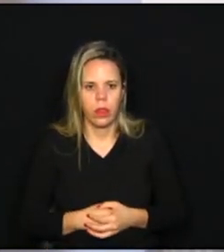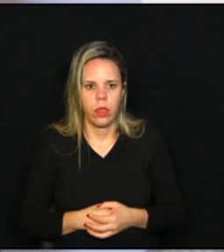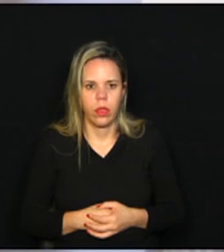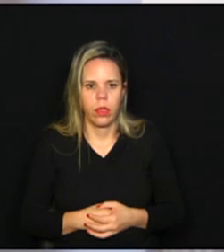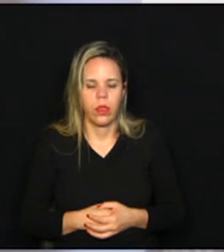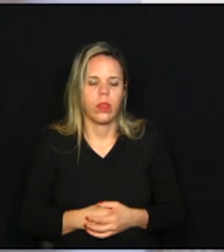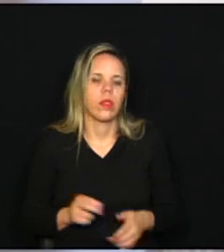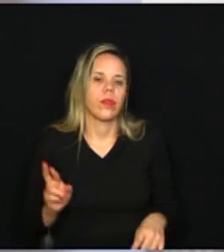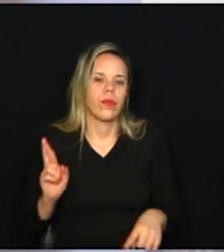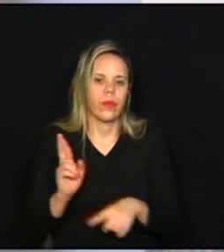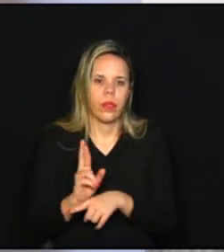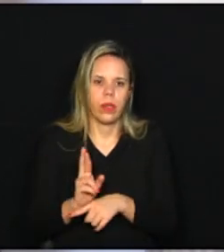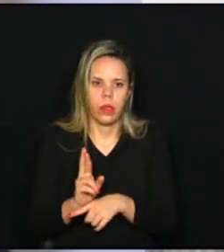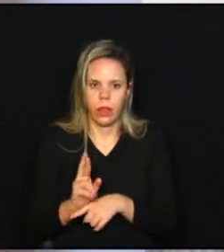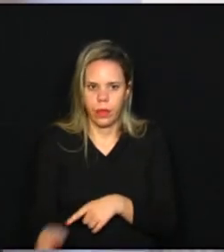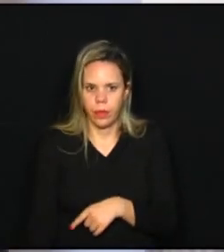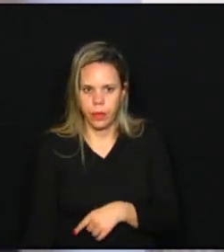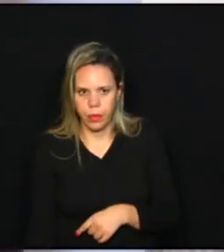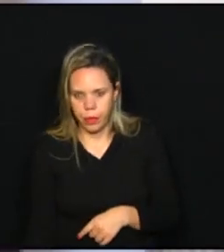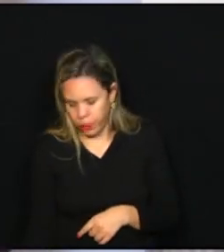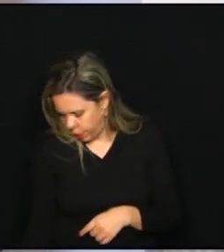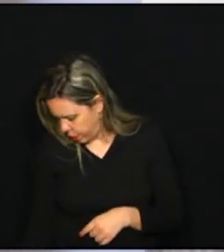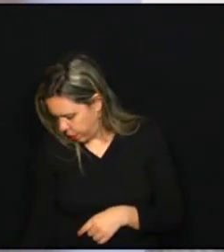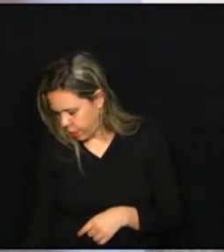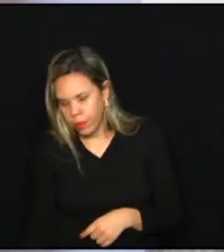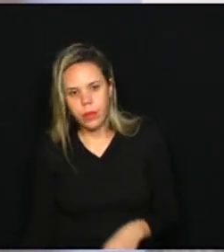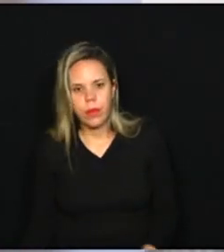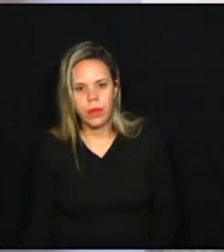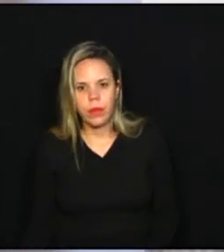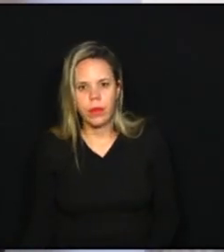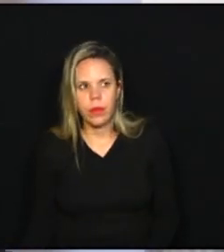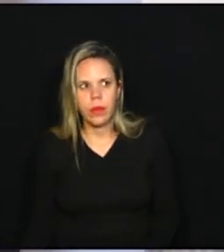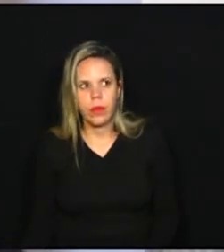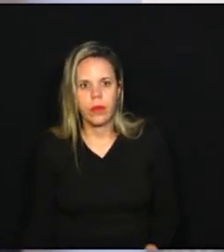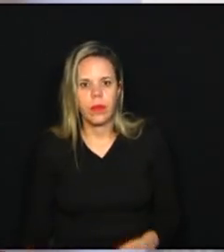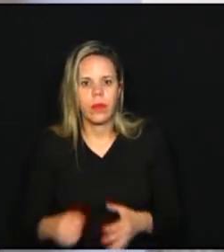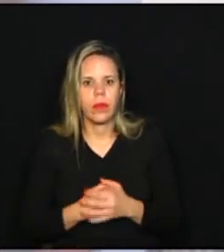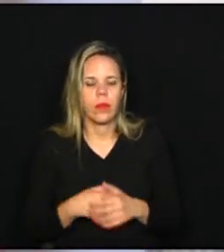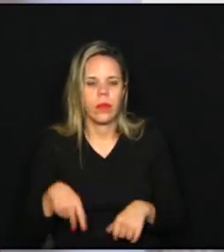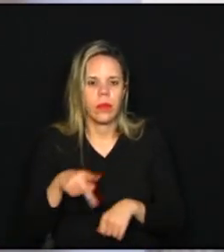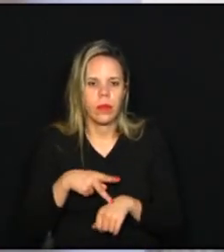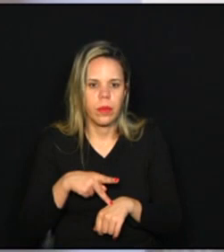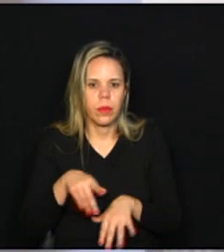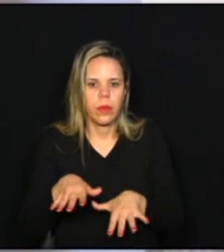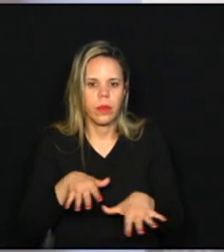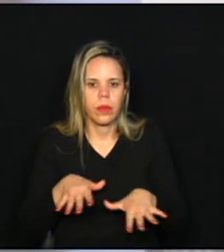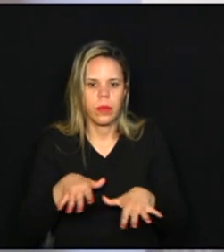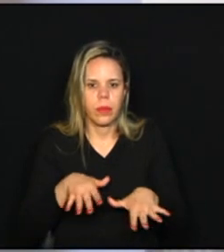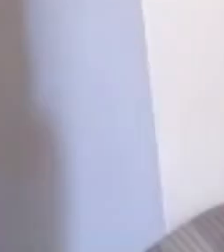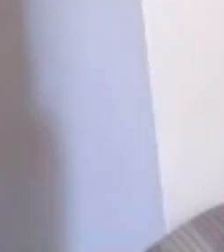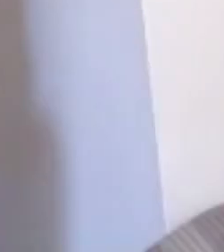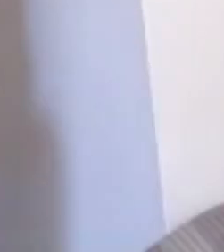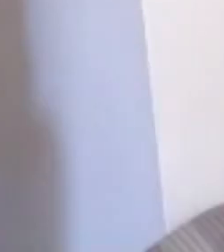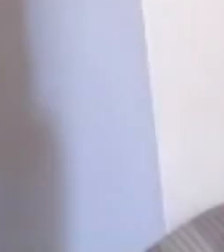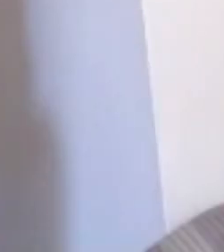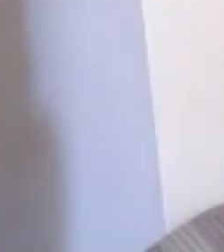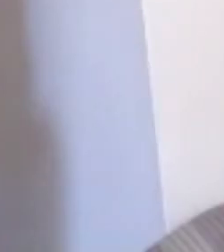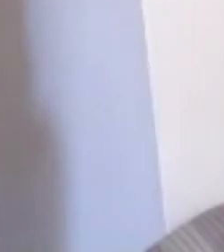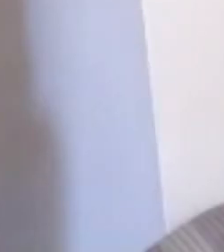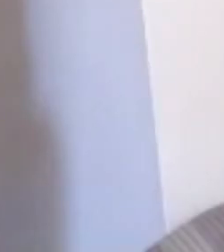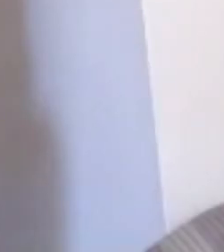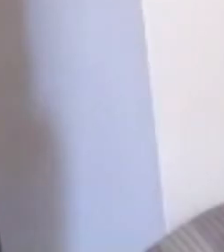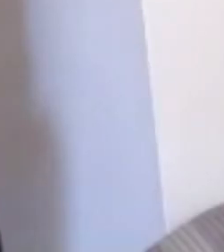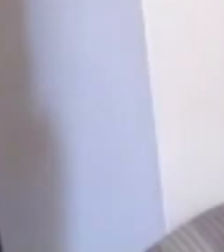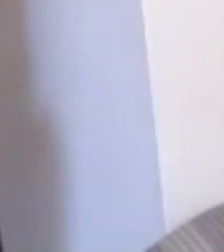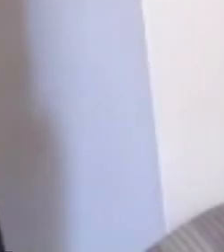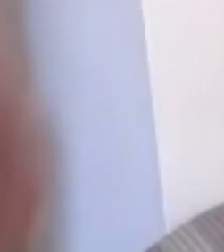referência para outras regiões do país também se mobilizarem a promover esse tipo de